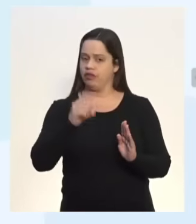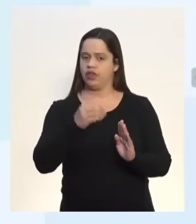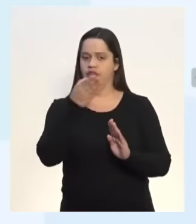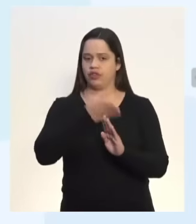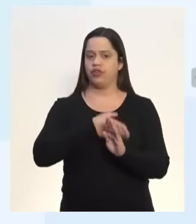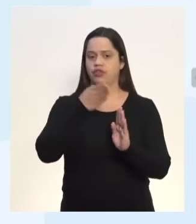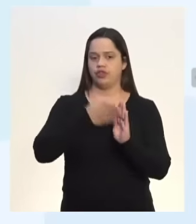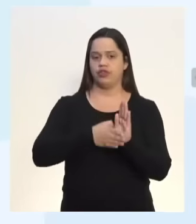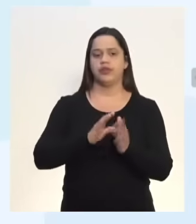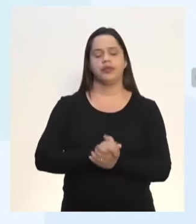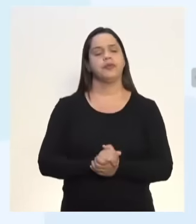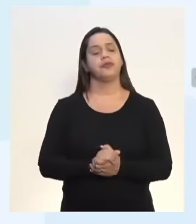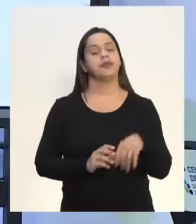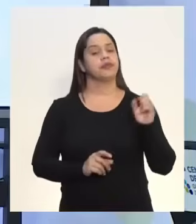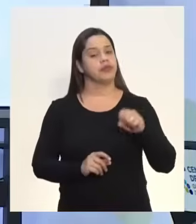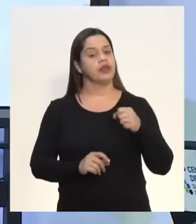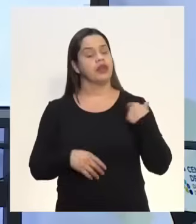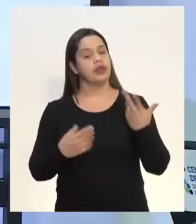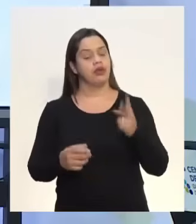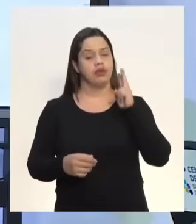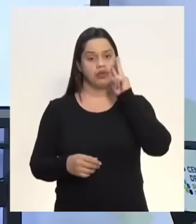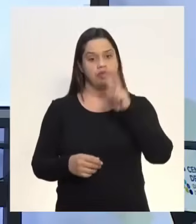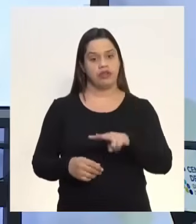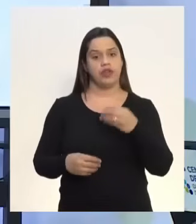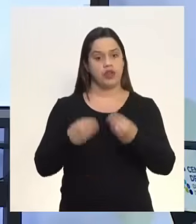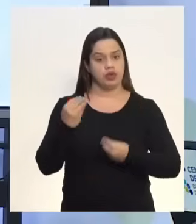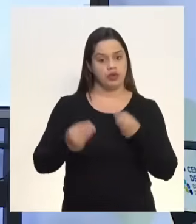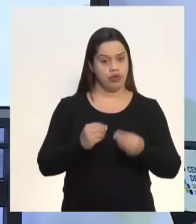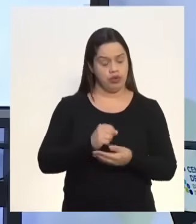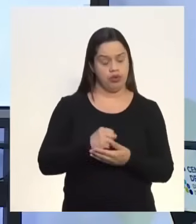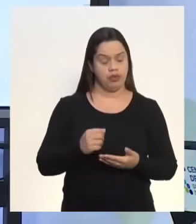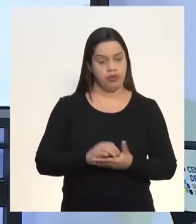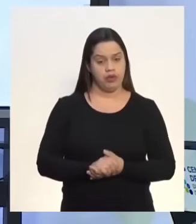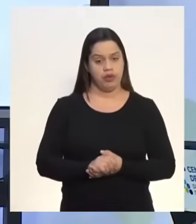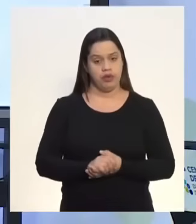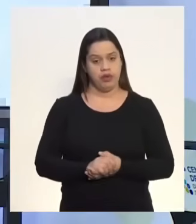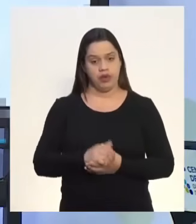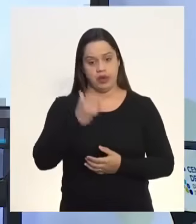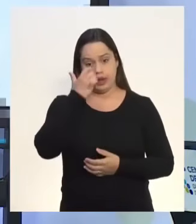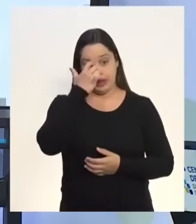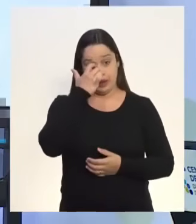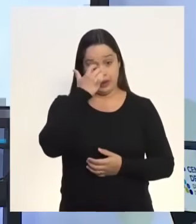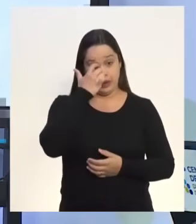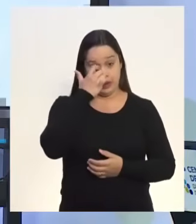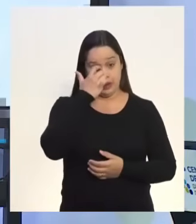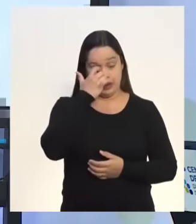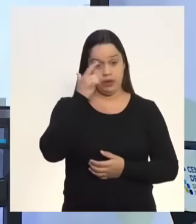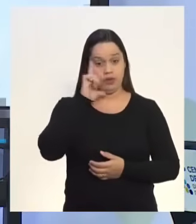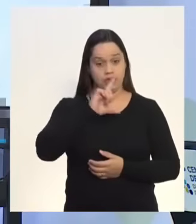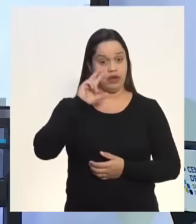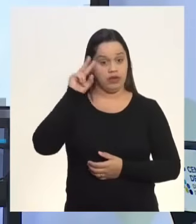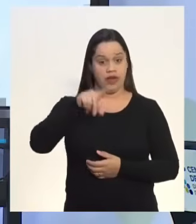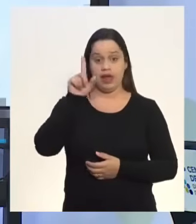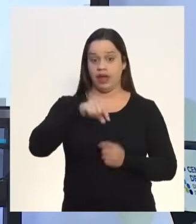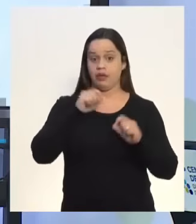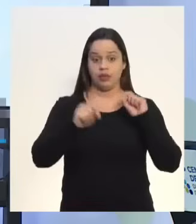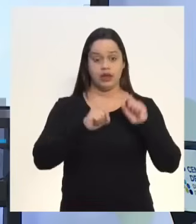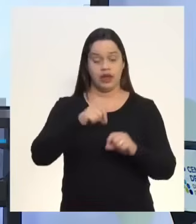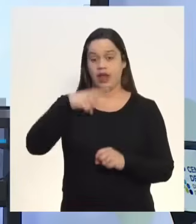mesmo. Então, essa forma aí de vocês enxergarem, de vocês conseguirem construir essa ideia, é a